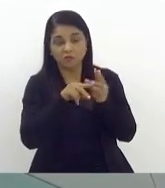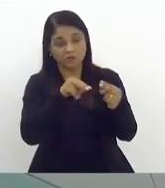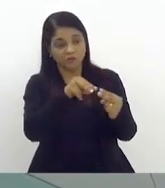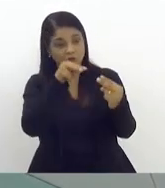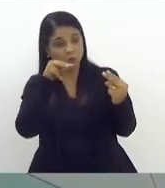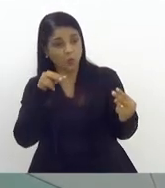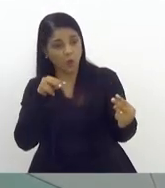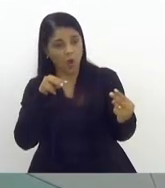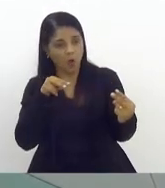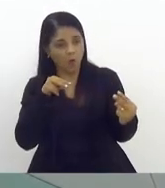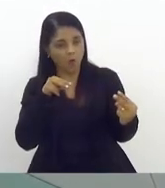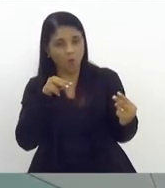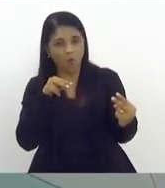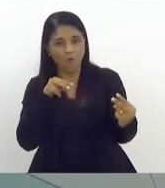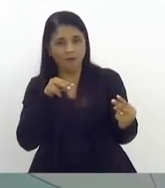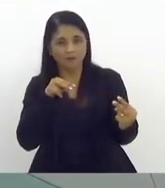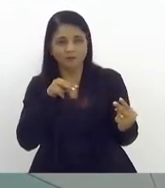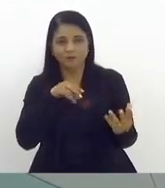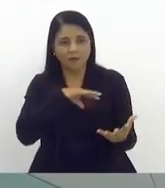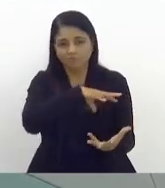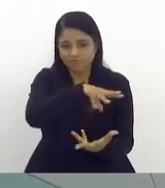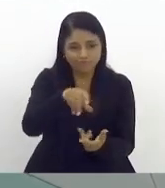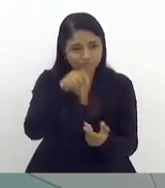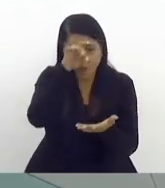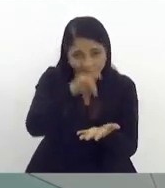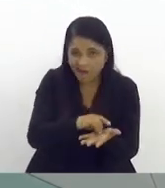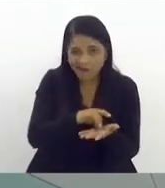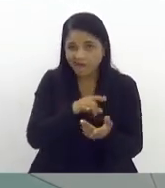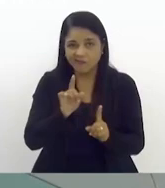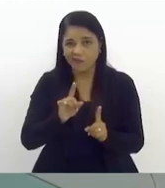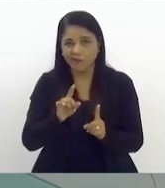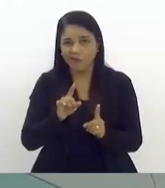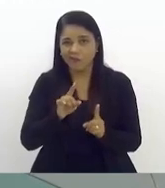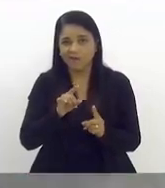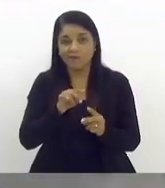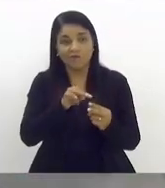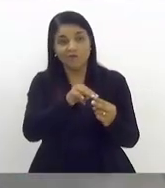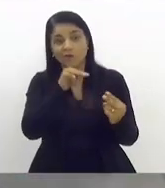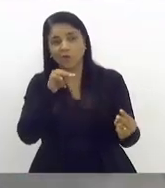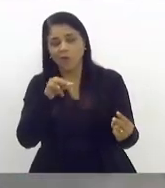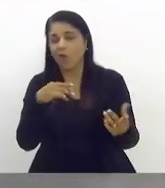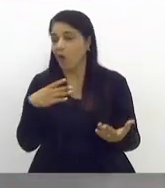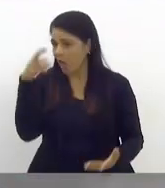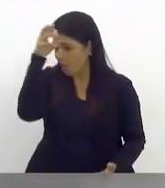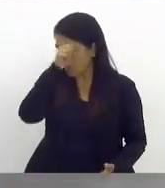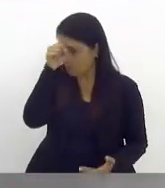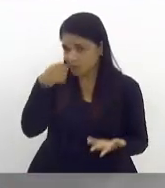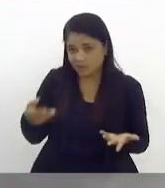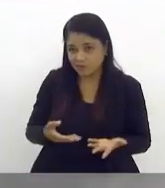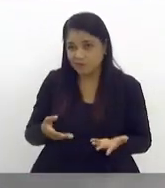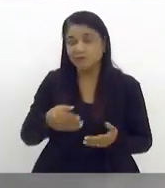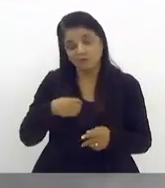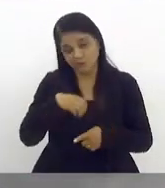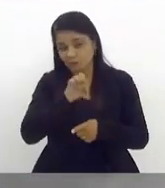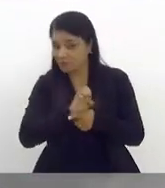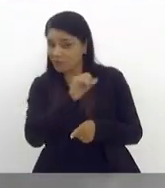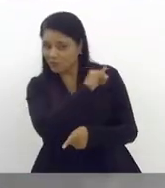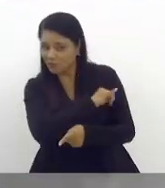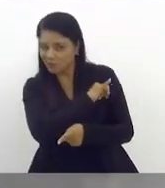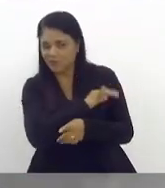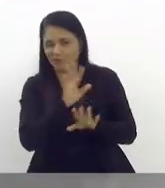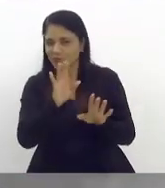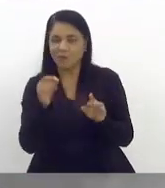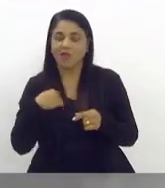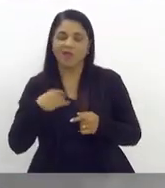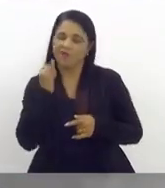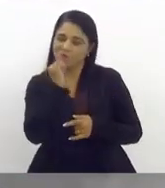virtual, mas não está no mundo real. Exatamente. Presidente, era coisas só... da Assembleia Legislativa. Também não é... Do Rio de Janeiro. Também não é para discutir,